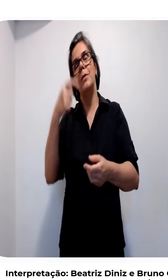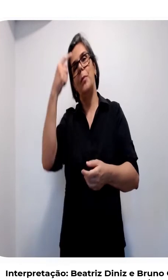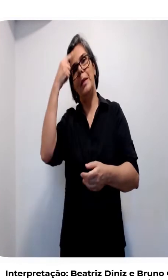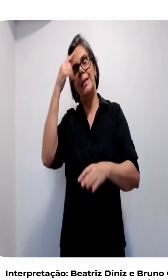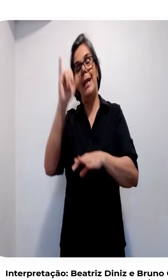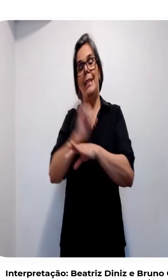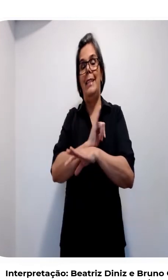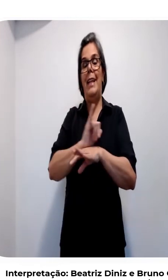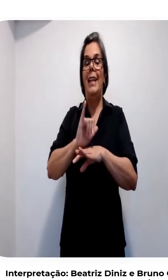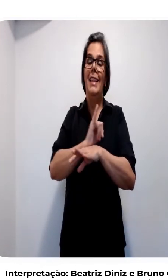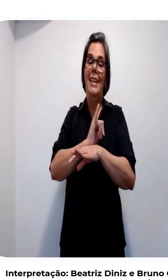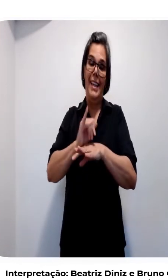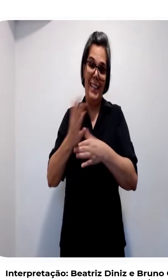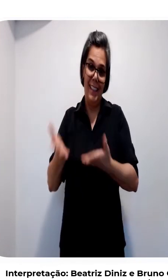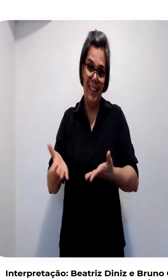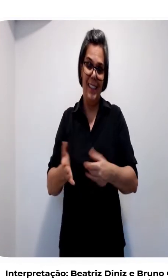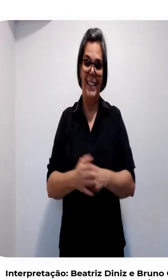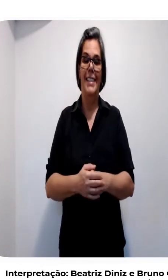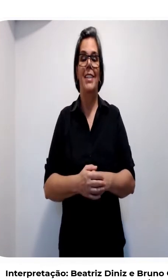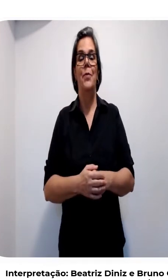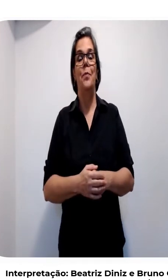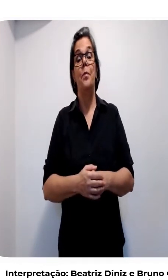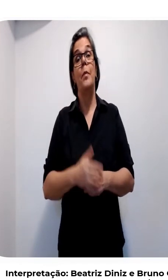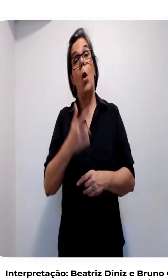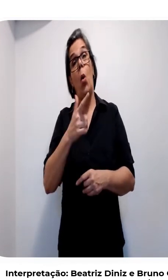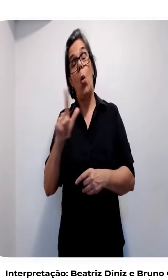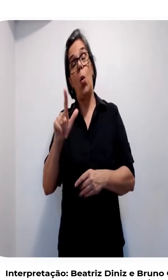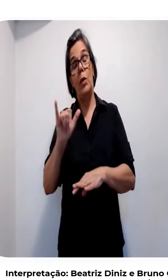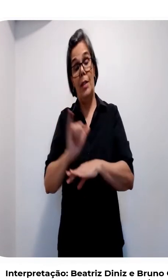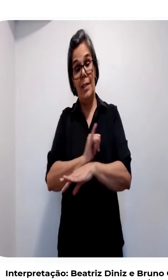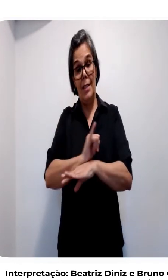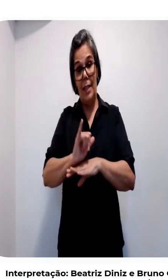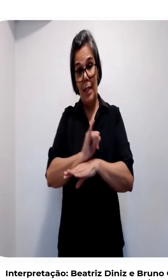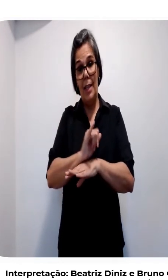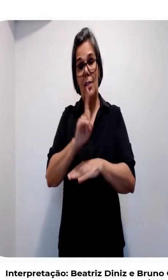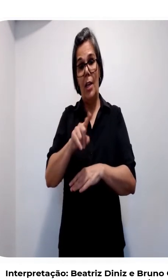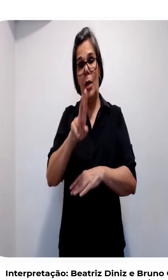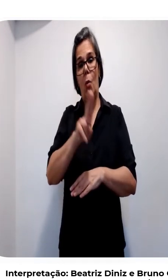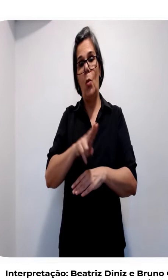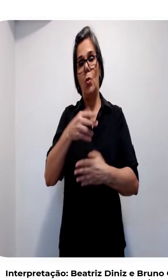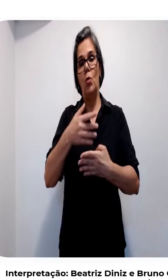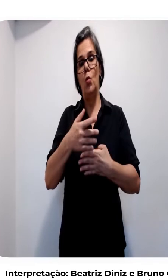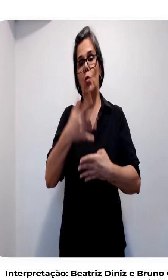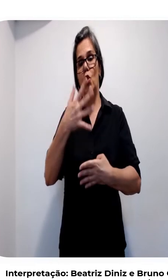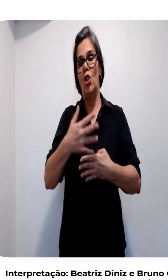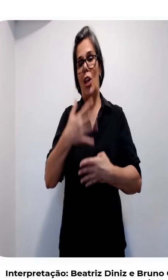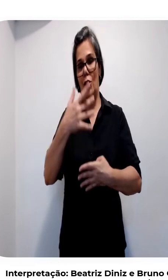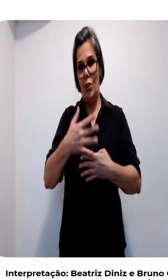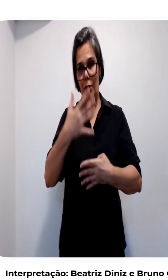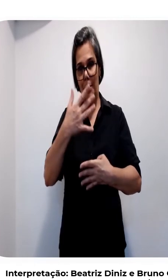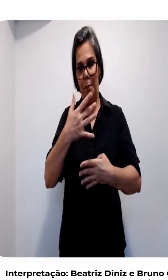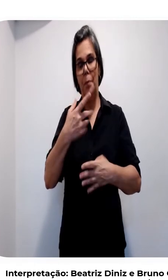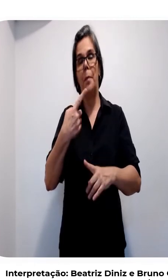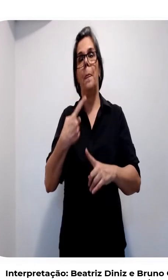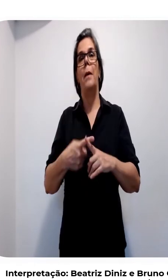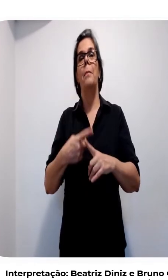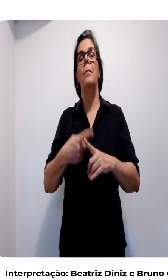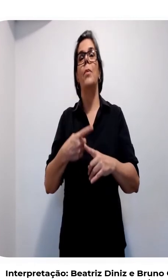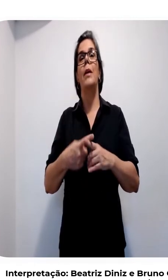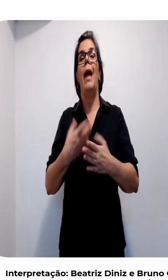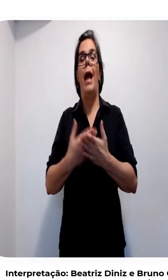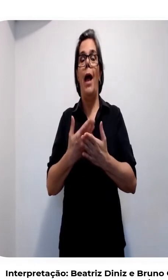Outra estratégia é o uso do chat. Então, como as aulas são por videoconferência, eu peço muito para eles